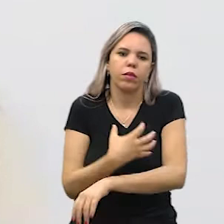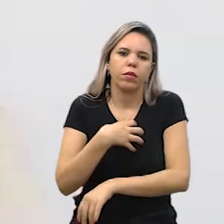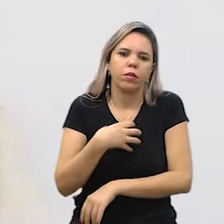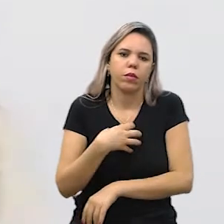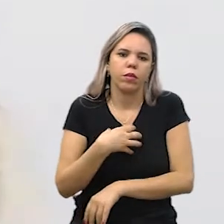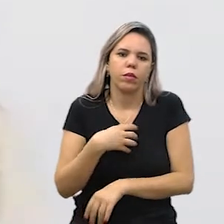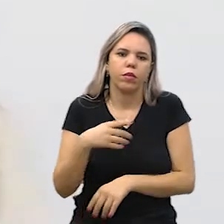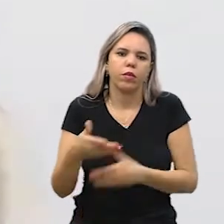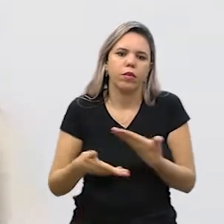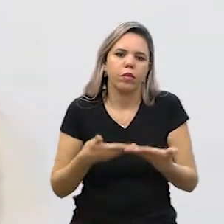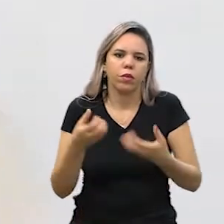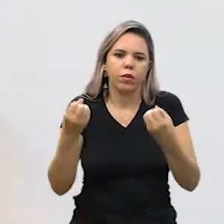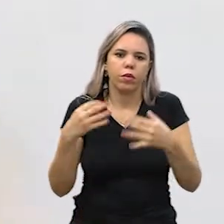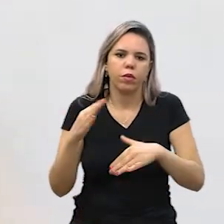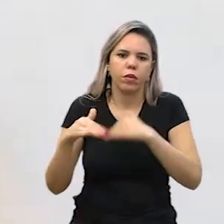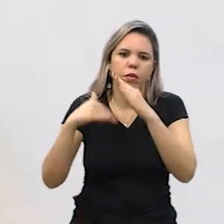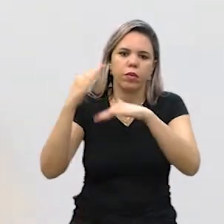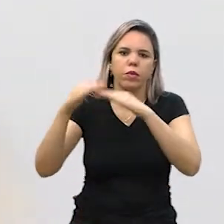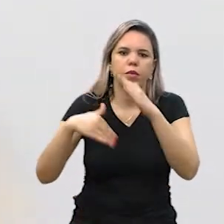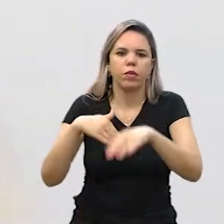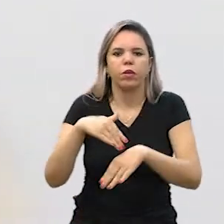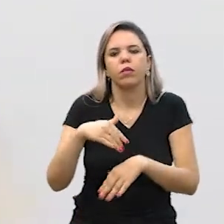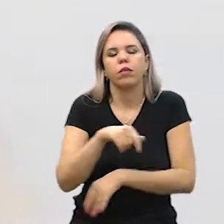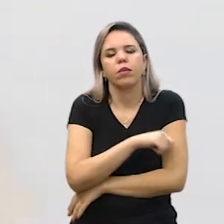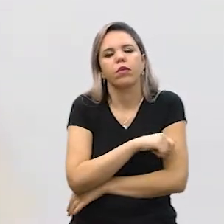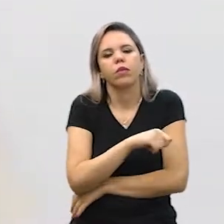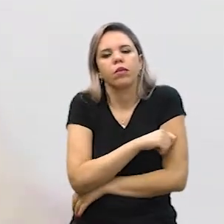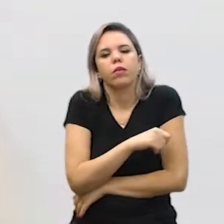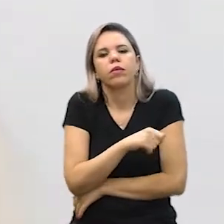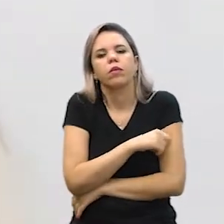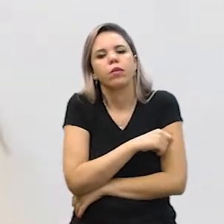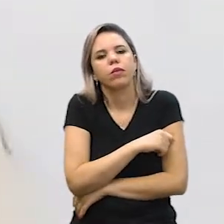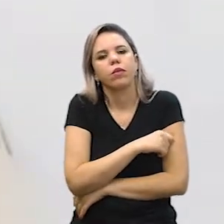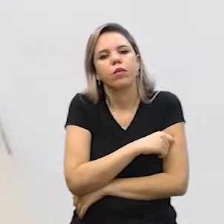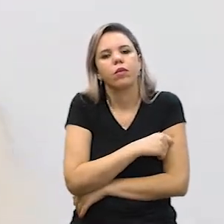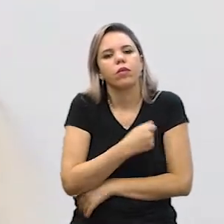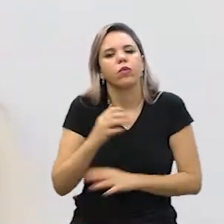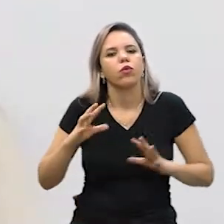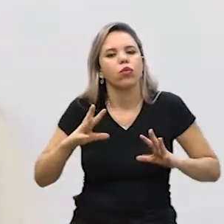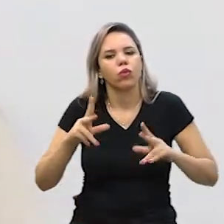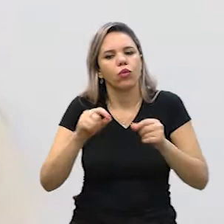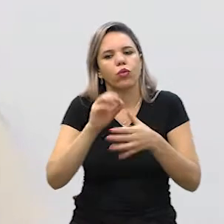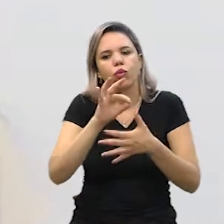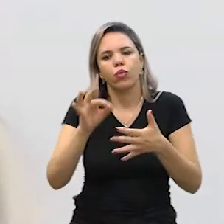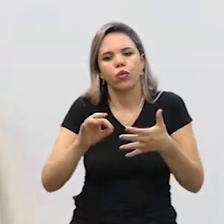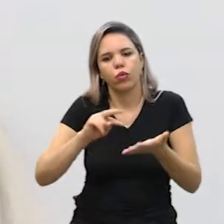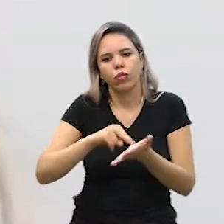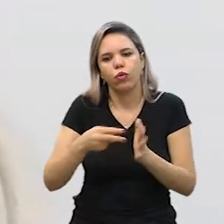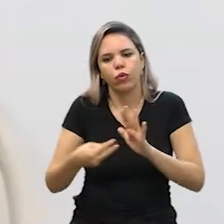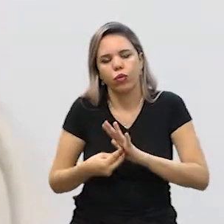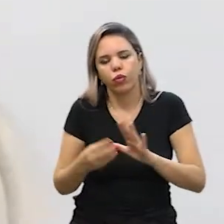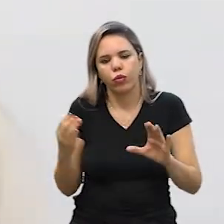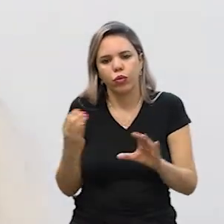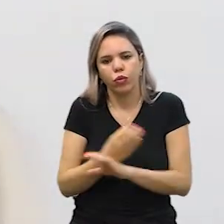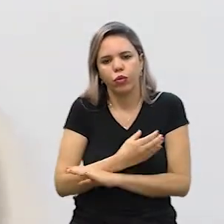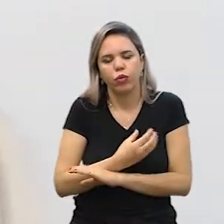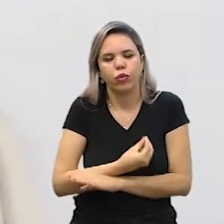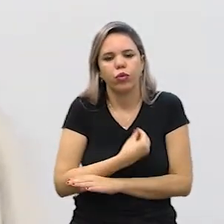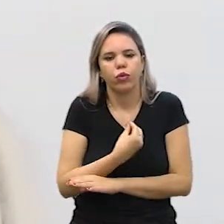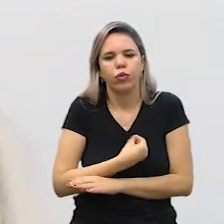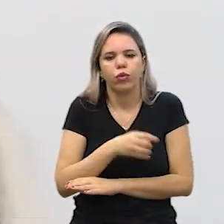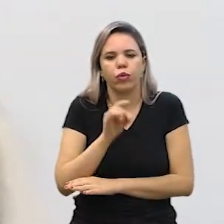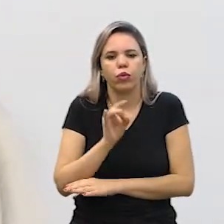ela faz a tratativa do desenvolvimento do aluno na sua inteireza. O que quer dizer isso? Não tão